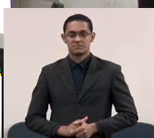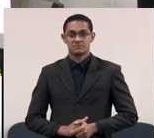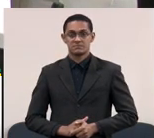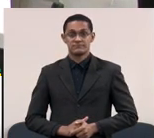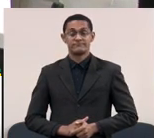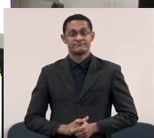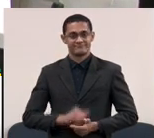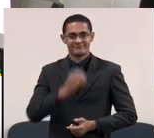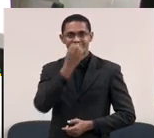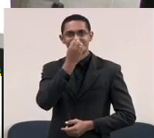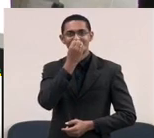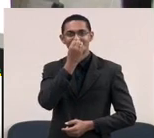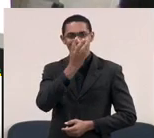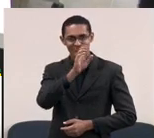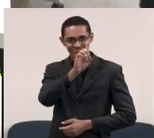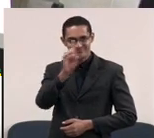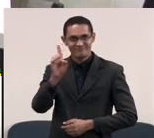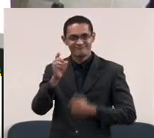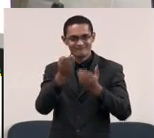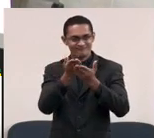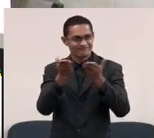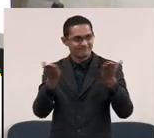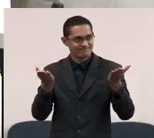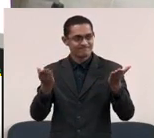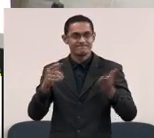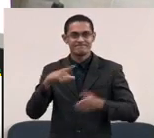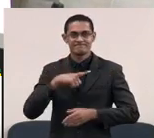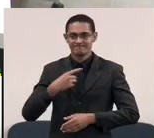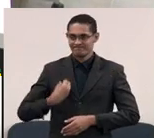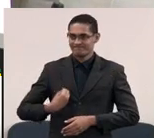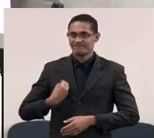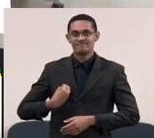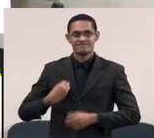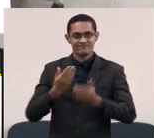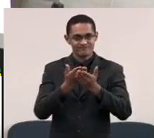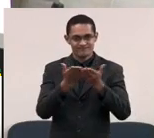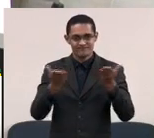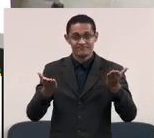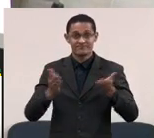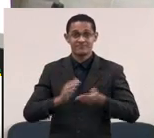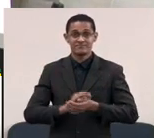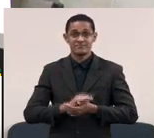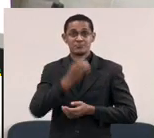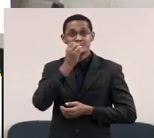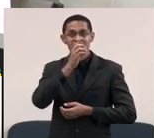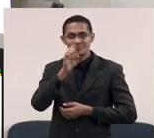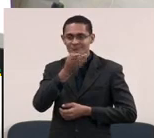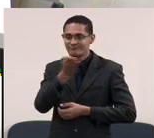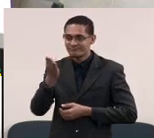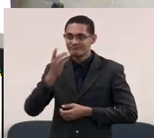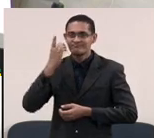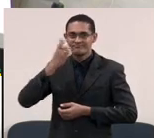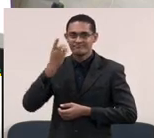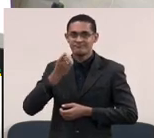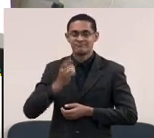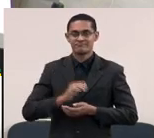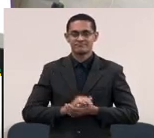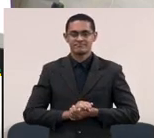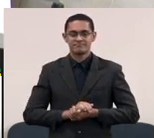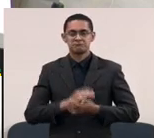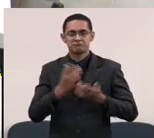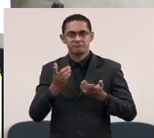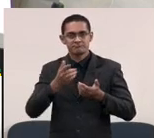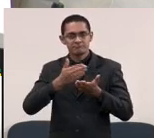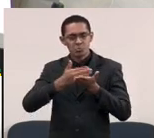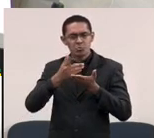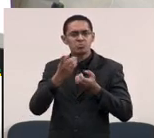Bom dia a todas e todos os presentes. Bom dia a todos os deputados. Gostaria de